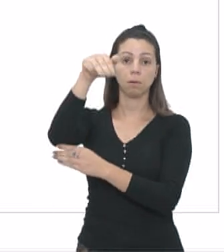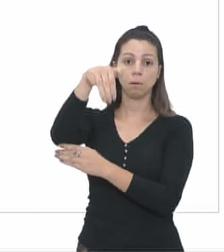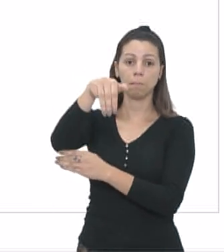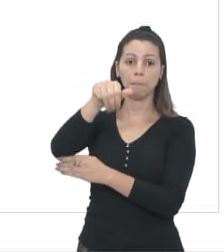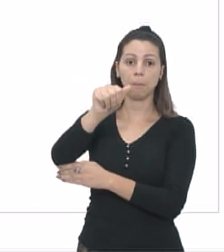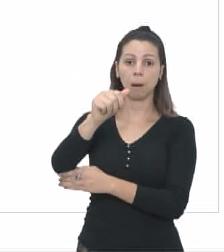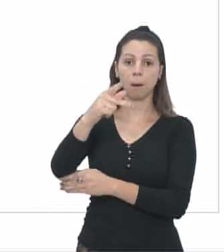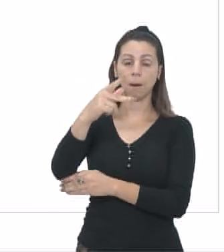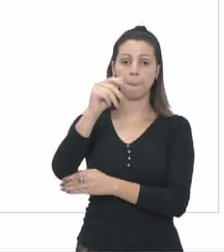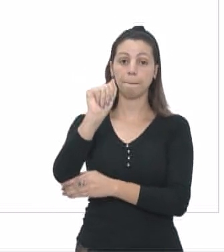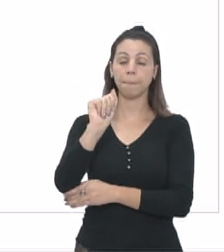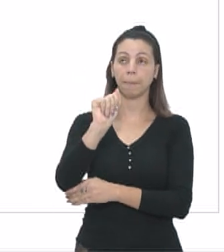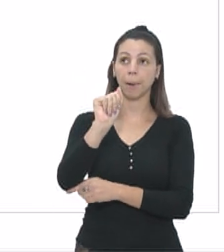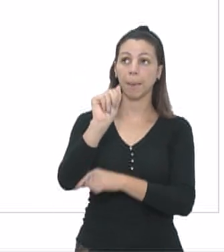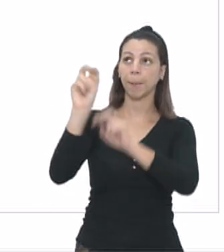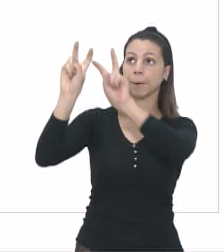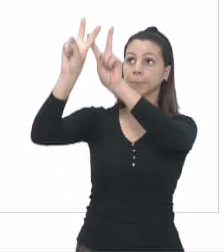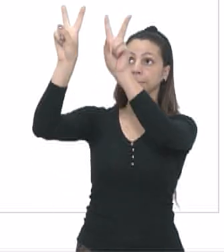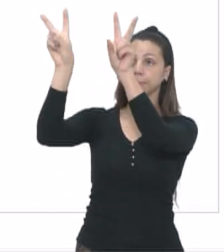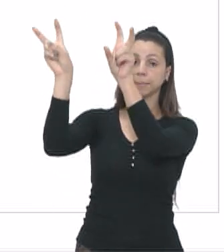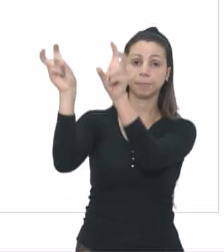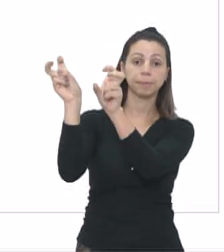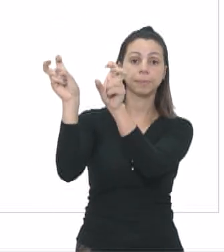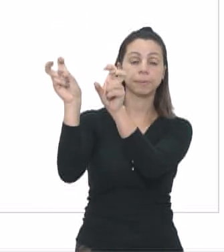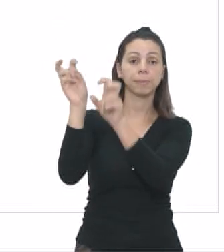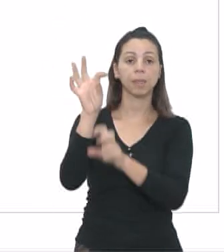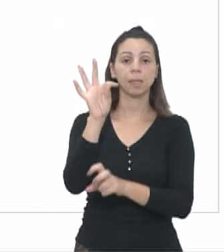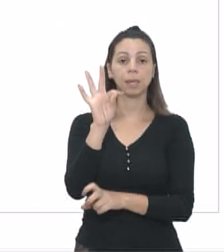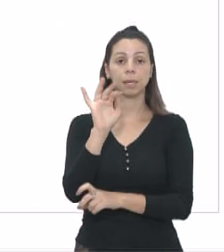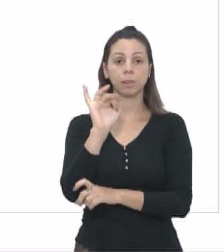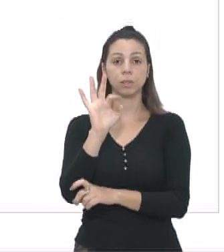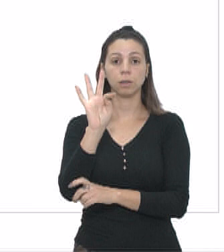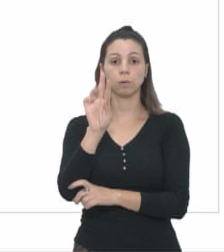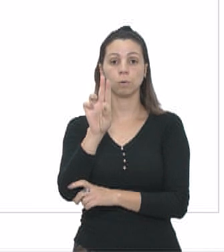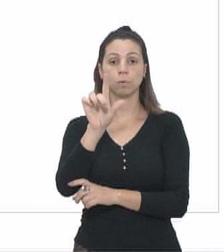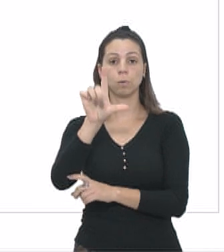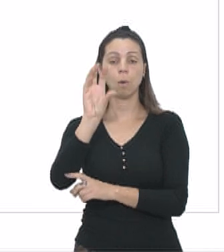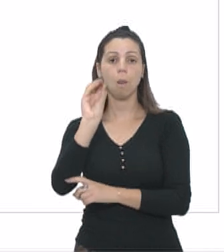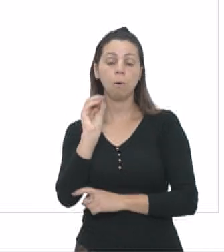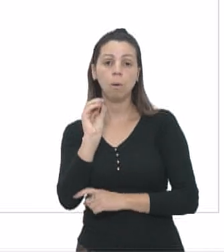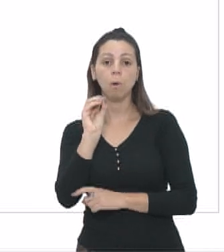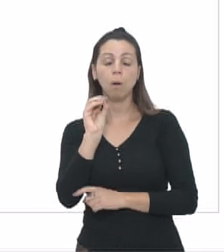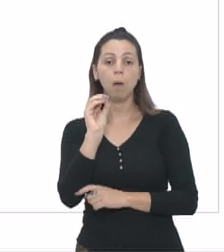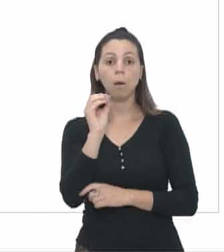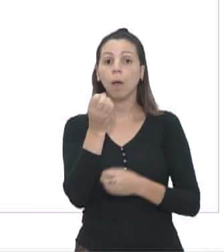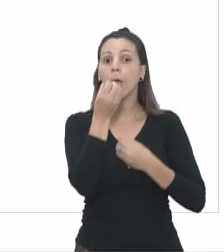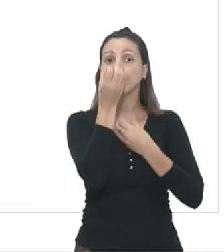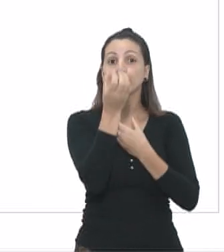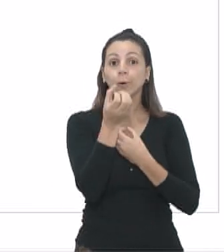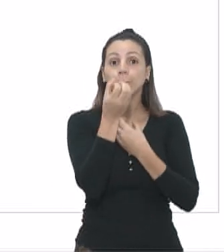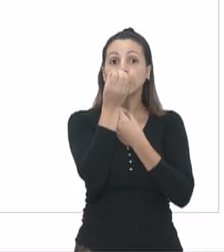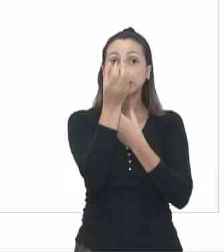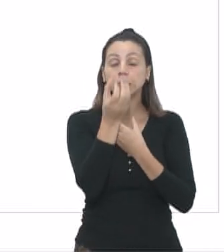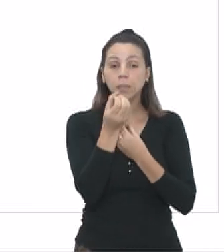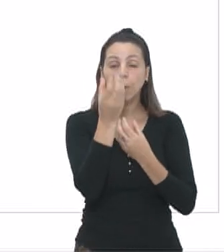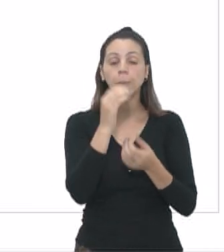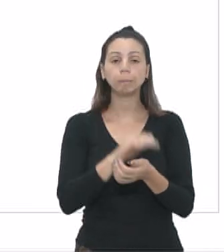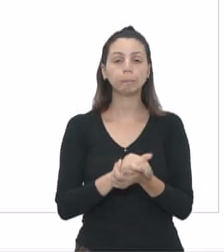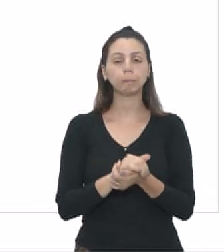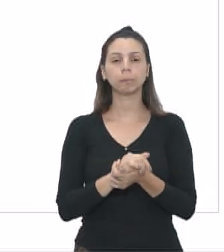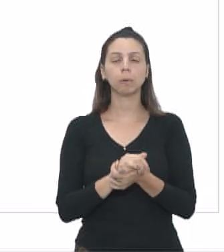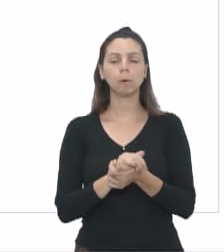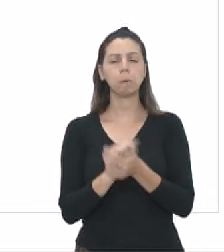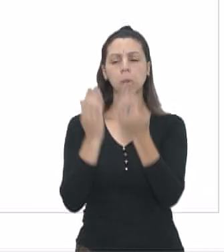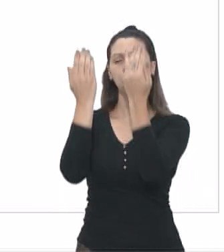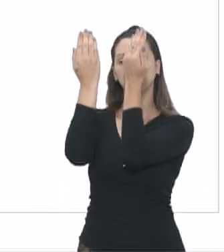título do mapa, que indica a área representada e as suas informações destacadas. Toda vez que a gente observar,